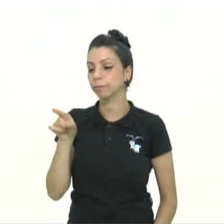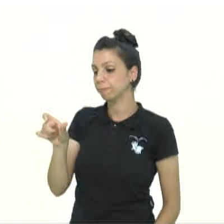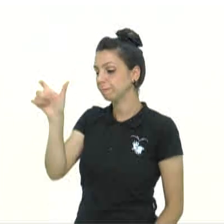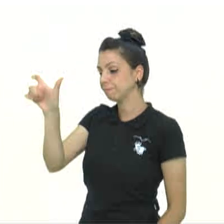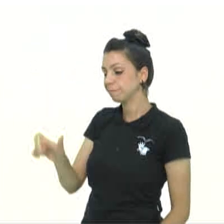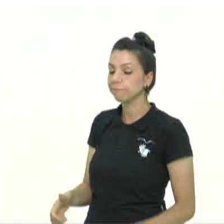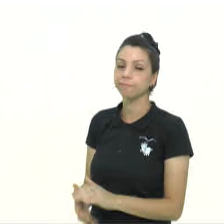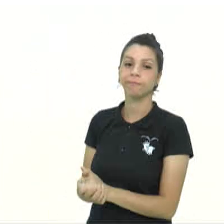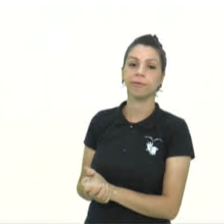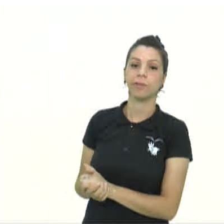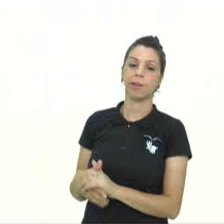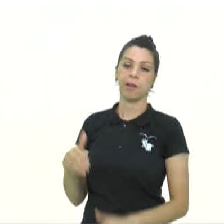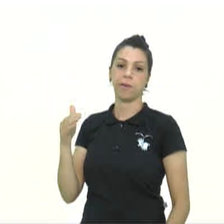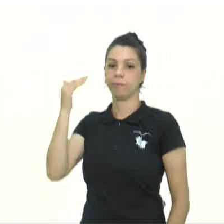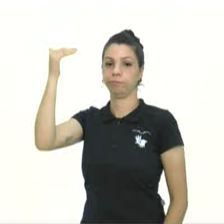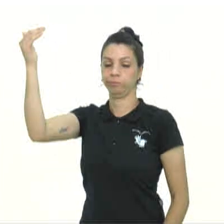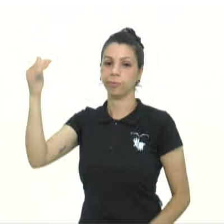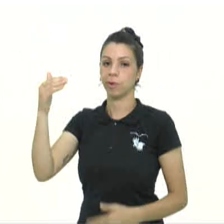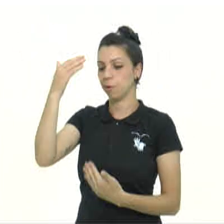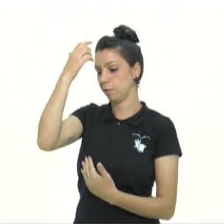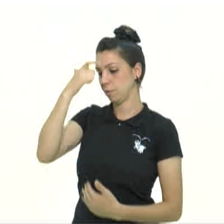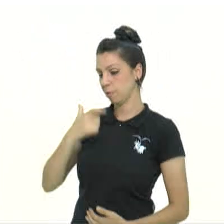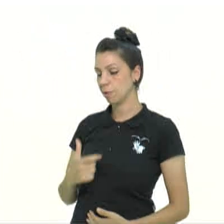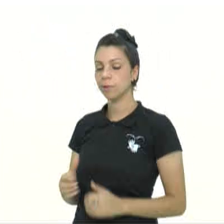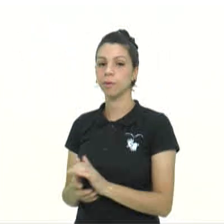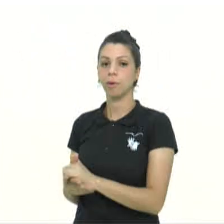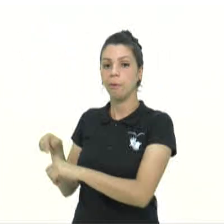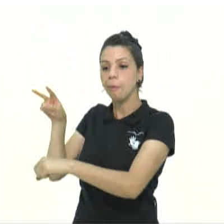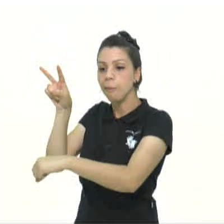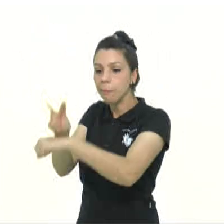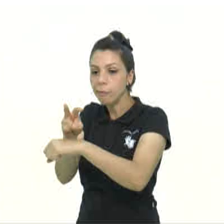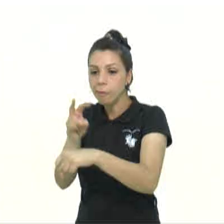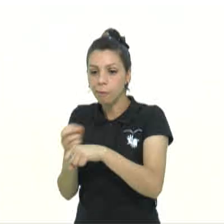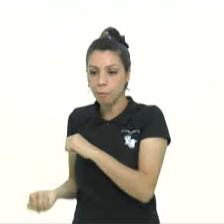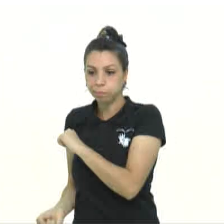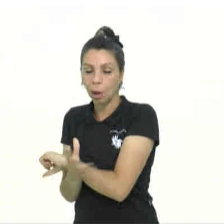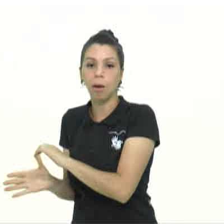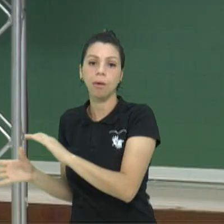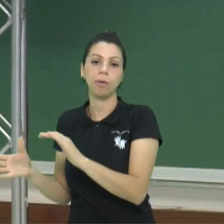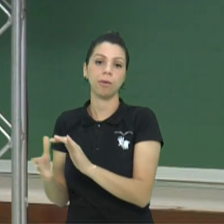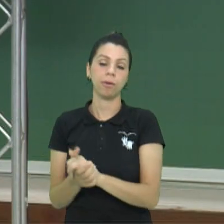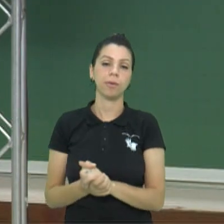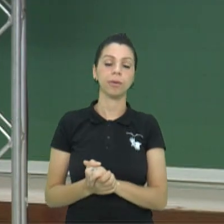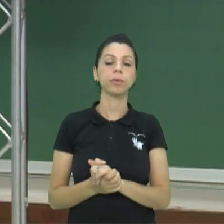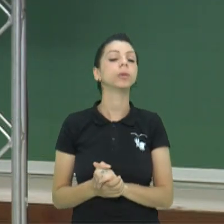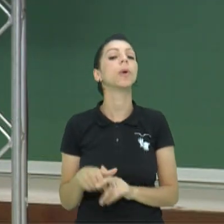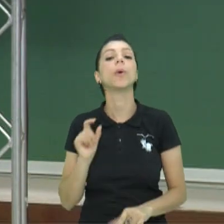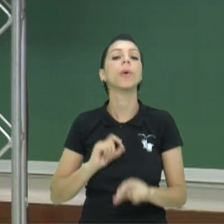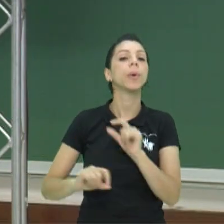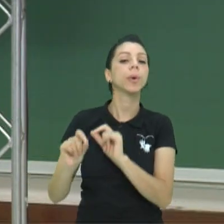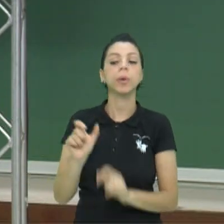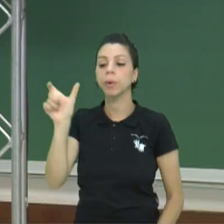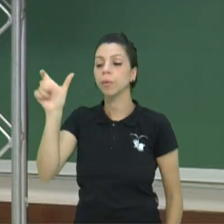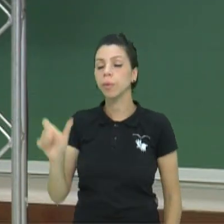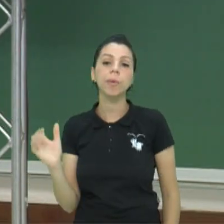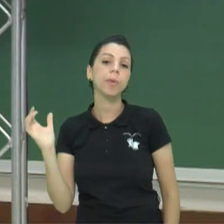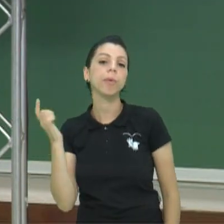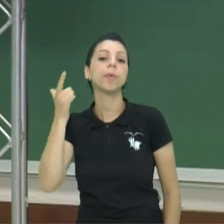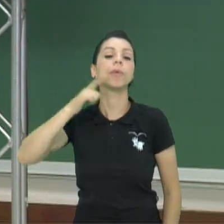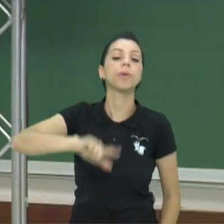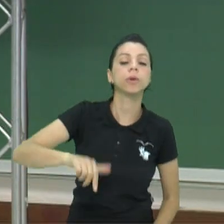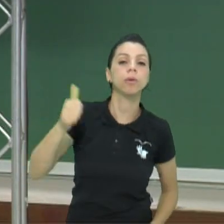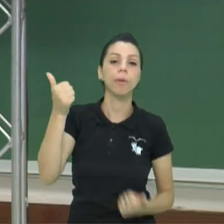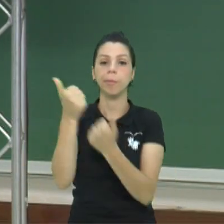pela imagem que conseguiu consolidar de caçador de marajás. De que maneira Fernando Collor conseguiu conquistar o